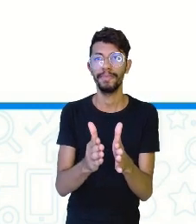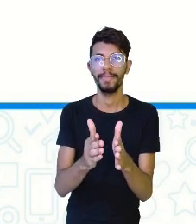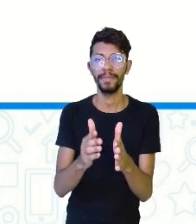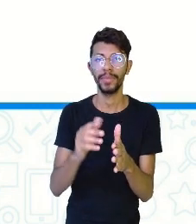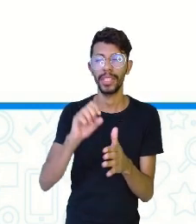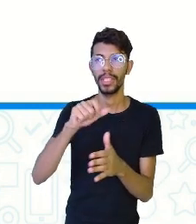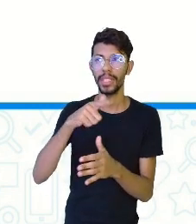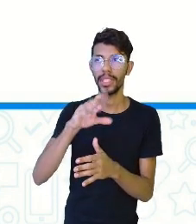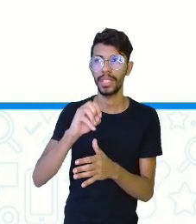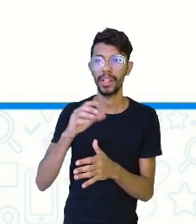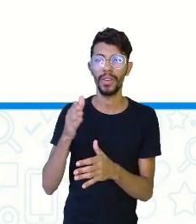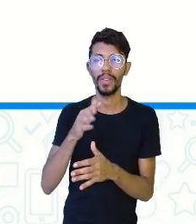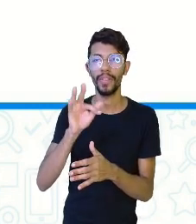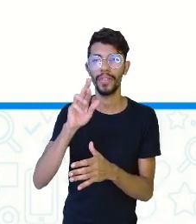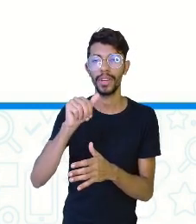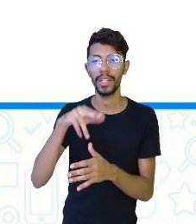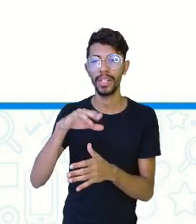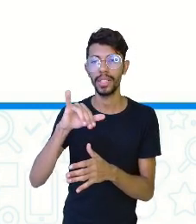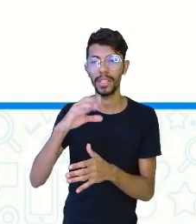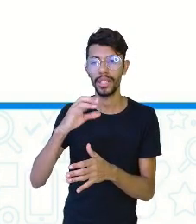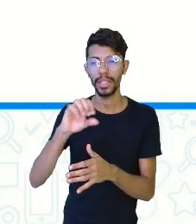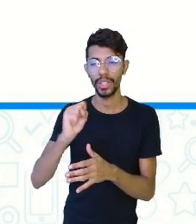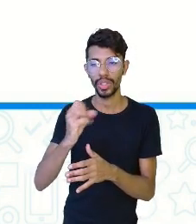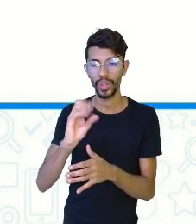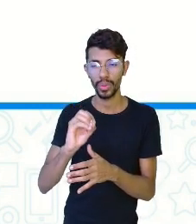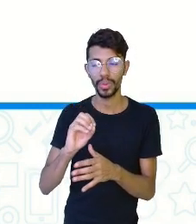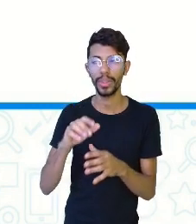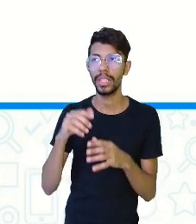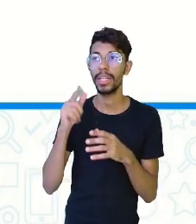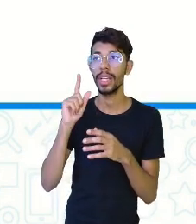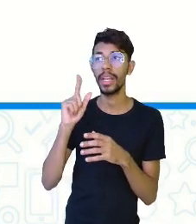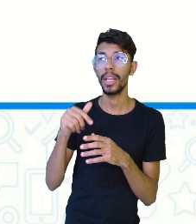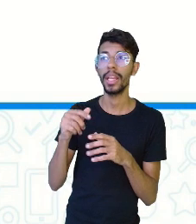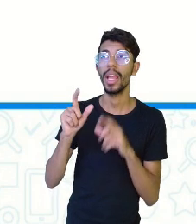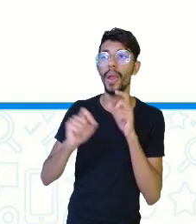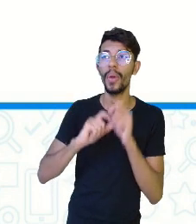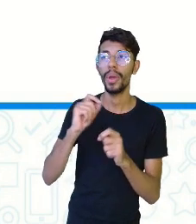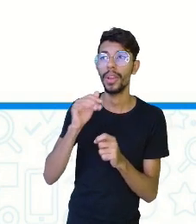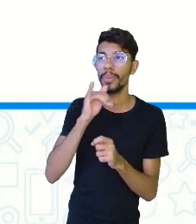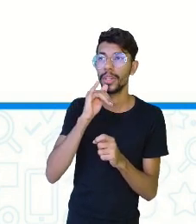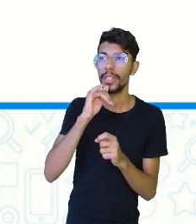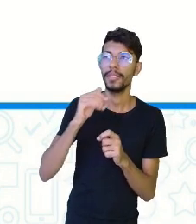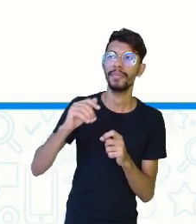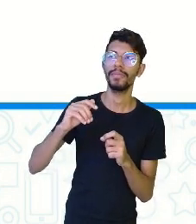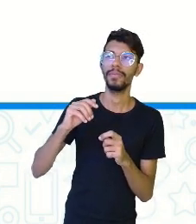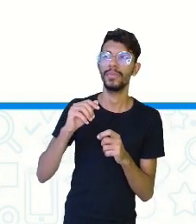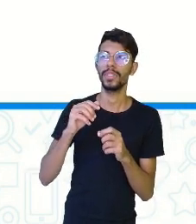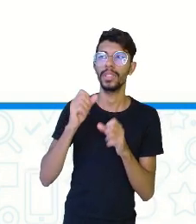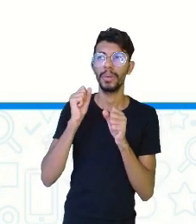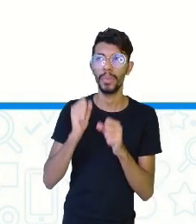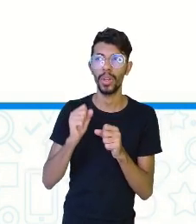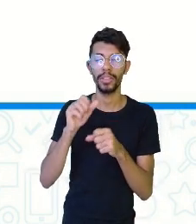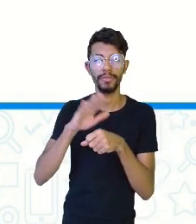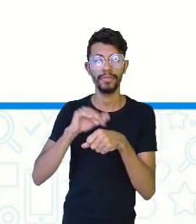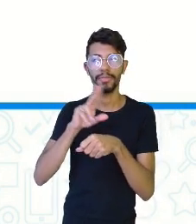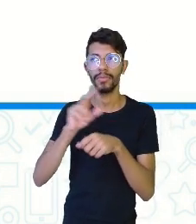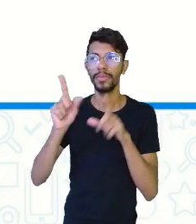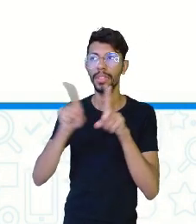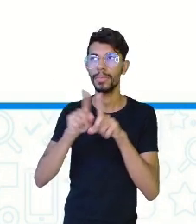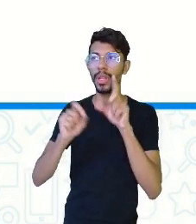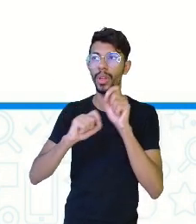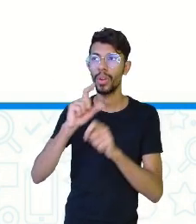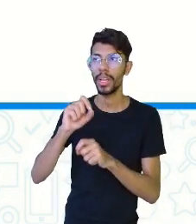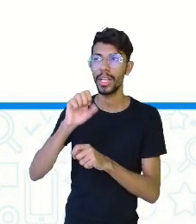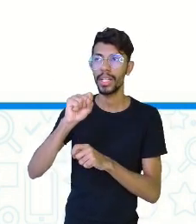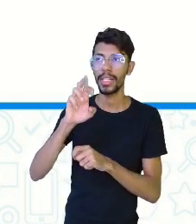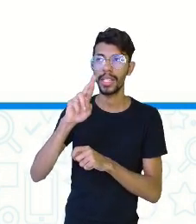depressões sertanejas e tendo altitudes de 200 a 1.000 metros. Elas ocorrem